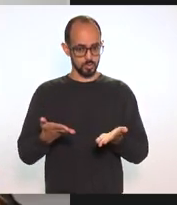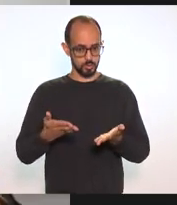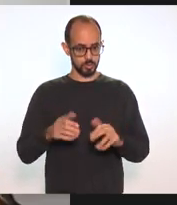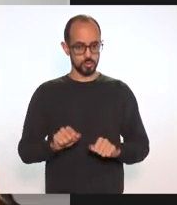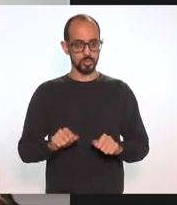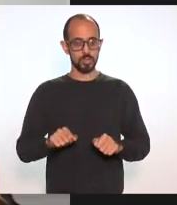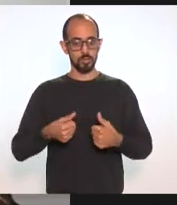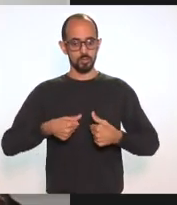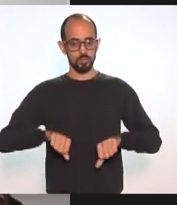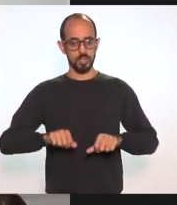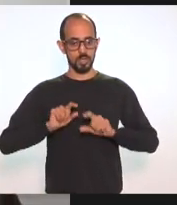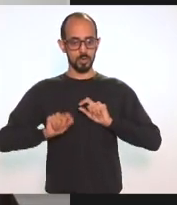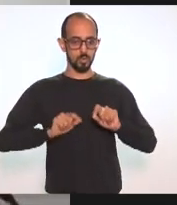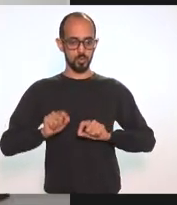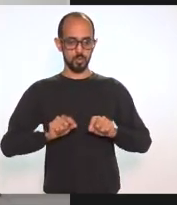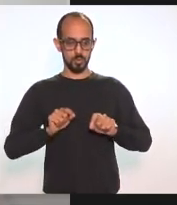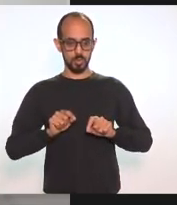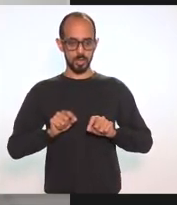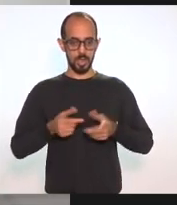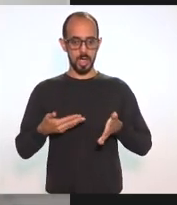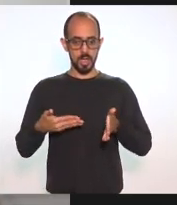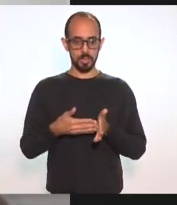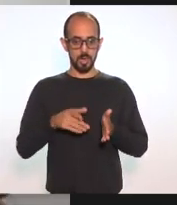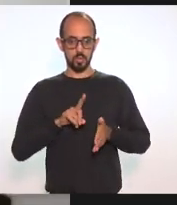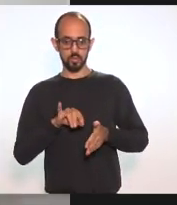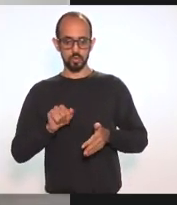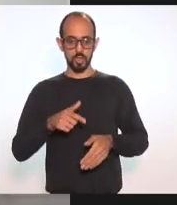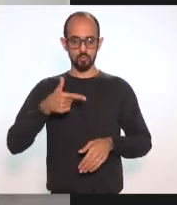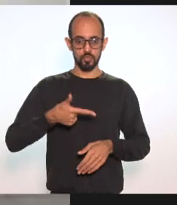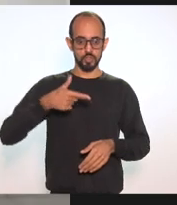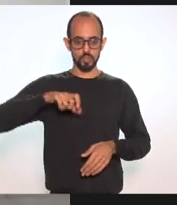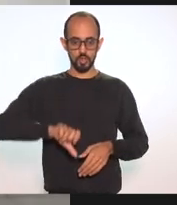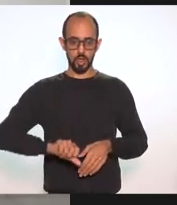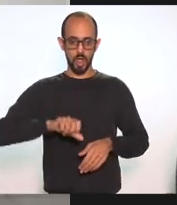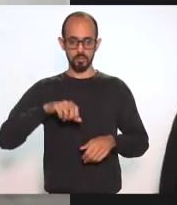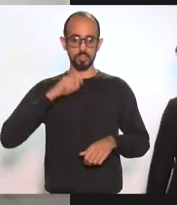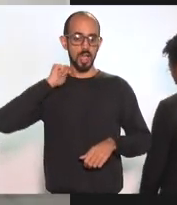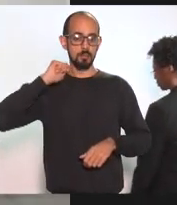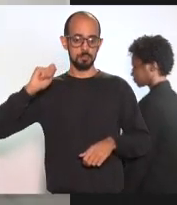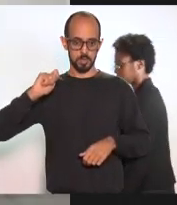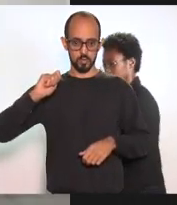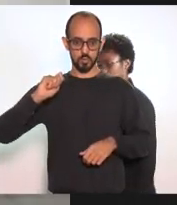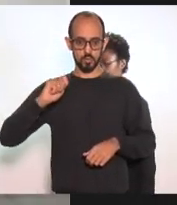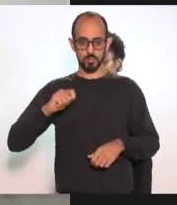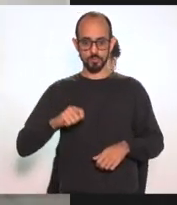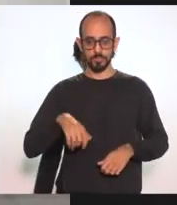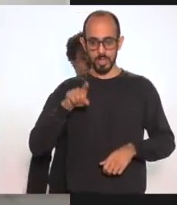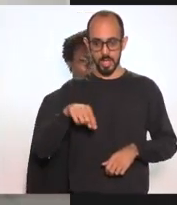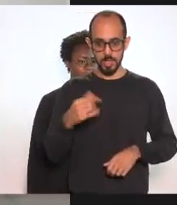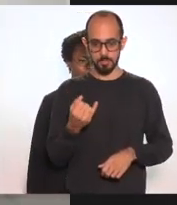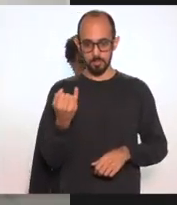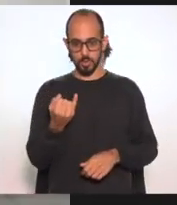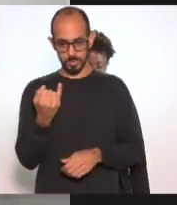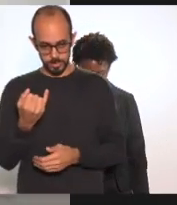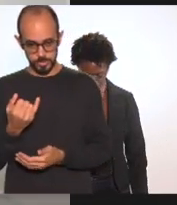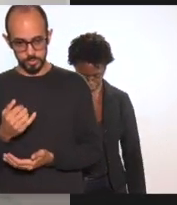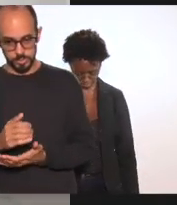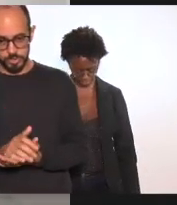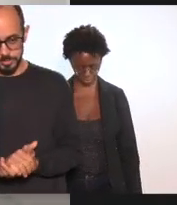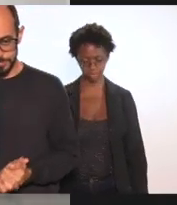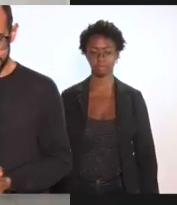fica em vigor até o dia 29 de abril. Então, é importante que as pessoas se organizem. Nesse